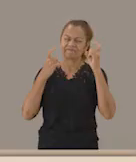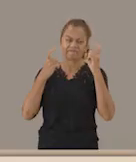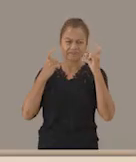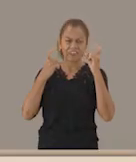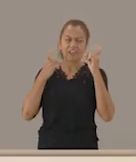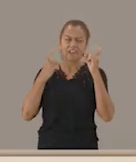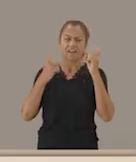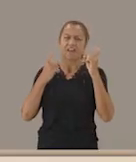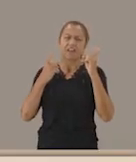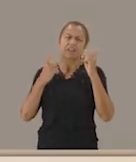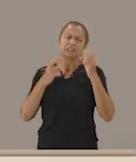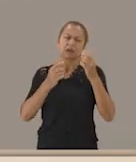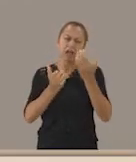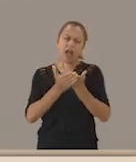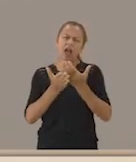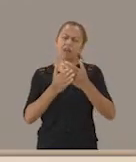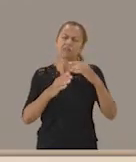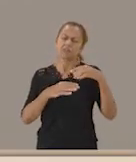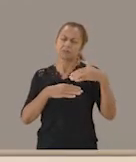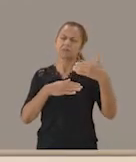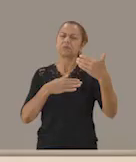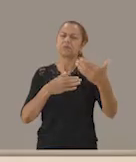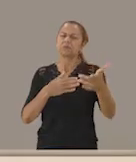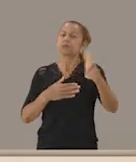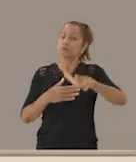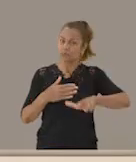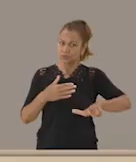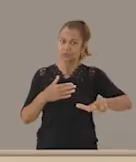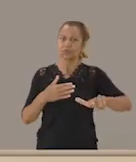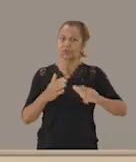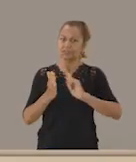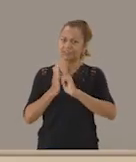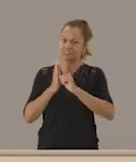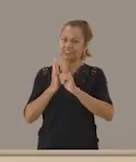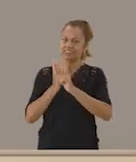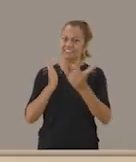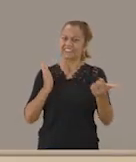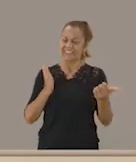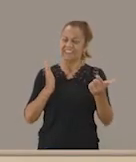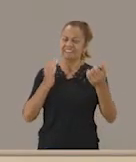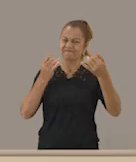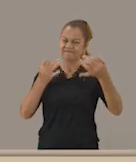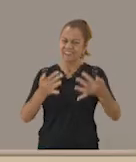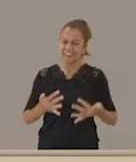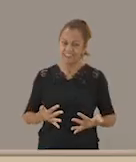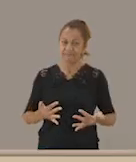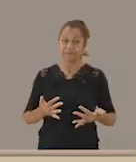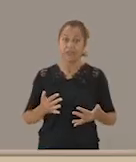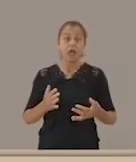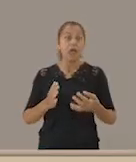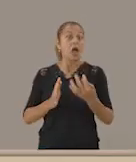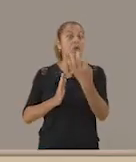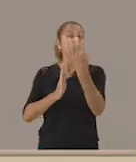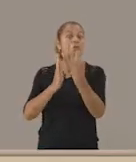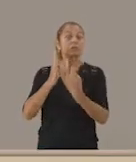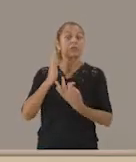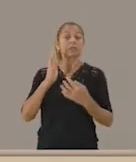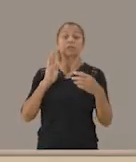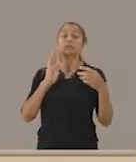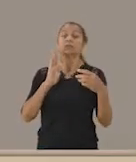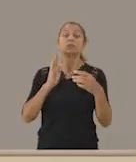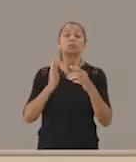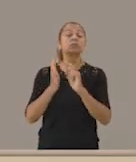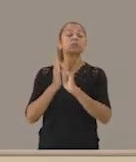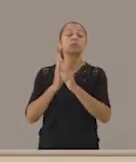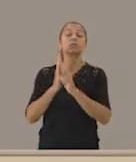gêneros jornalísticos nas próximas aulas. Os textos do gênero jornalístico pertencem ao tipo